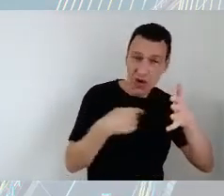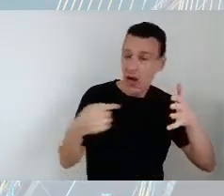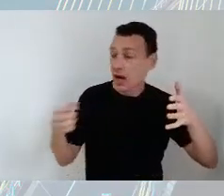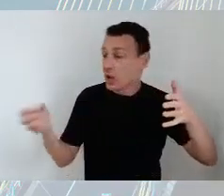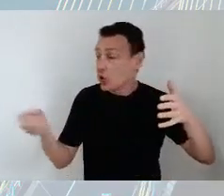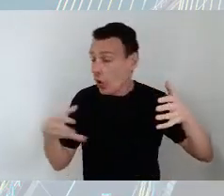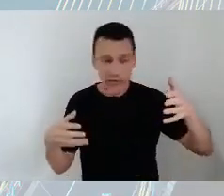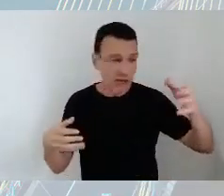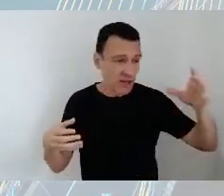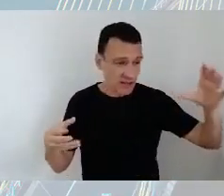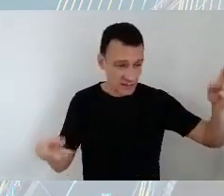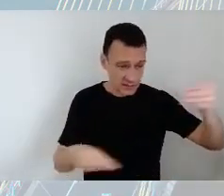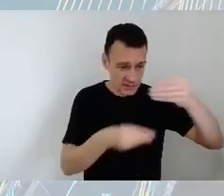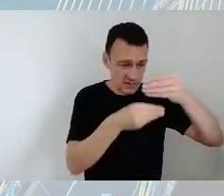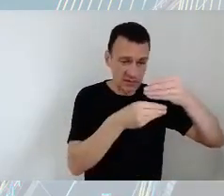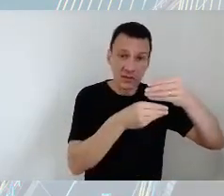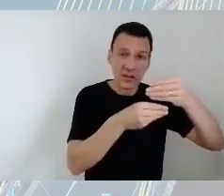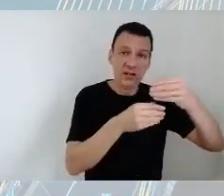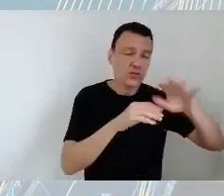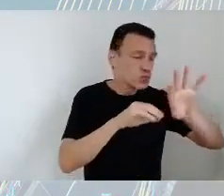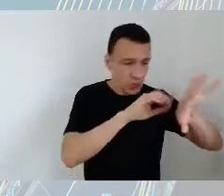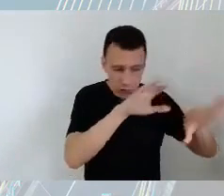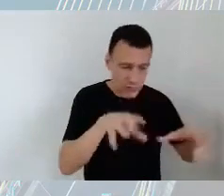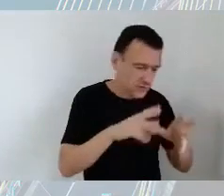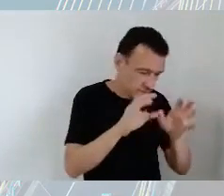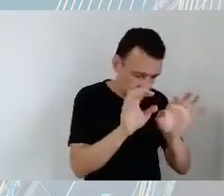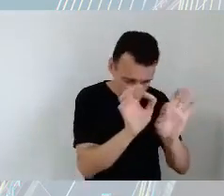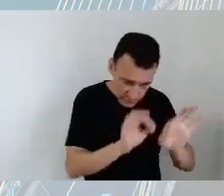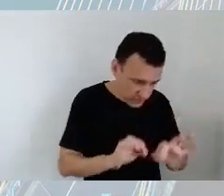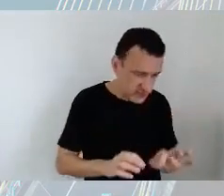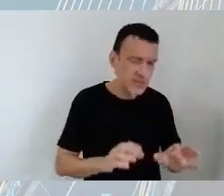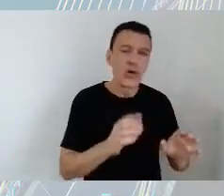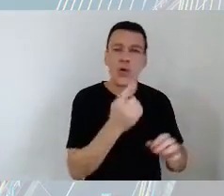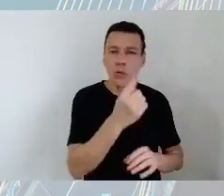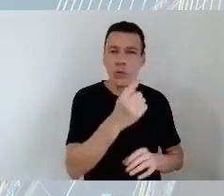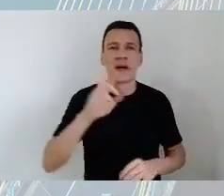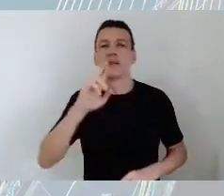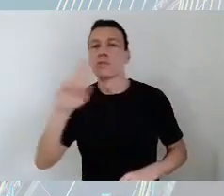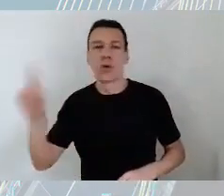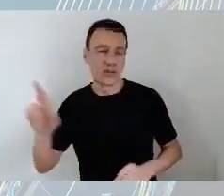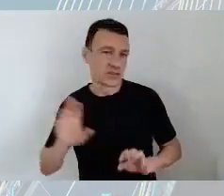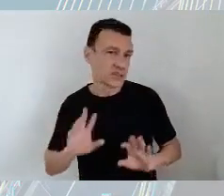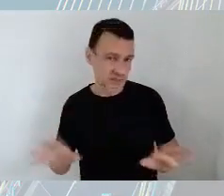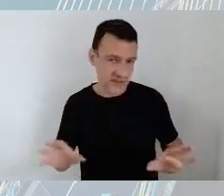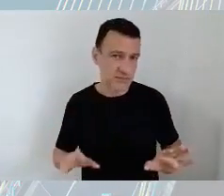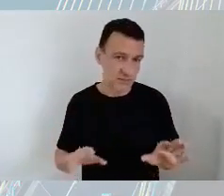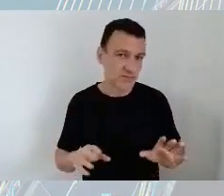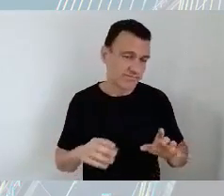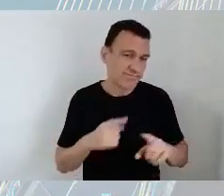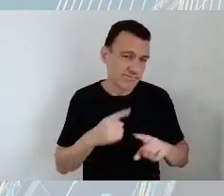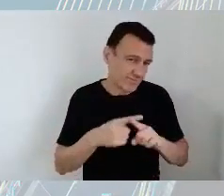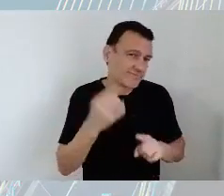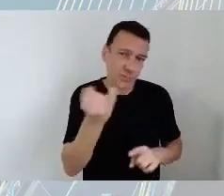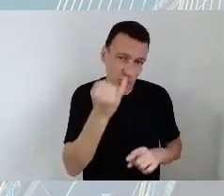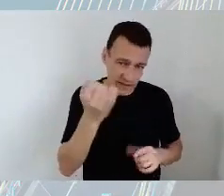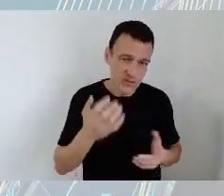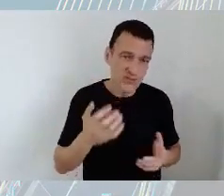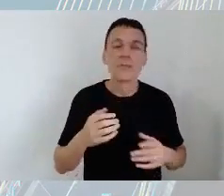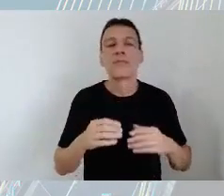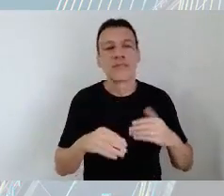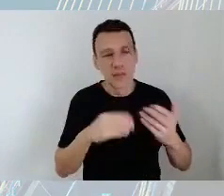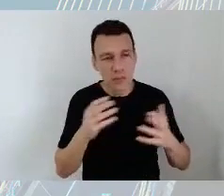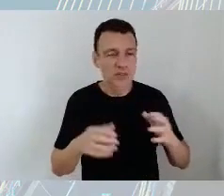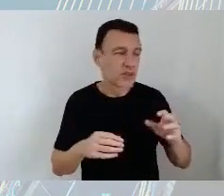ter histórico. E aí esse é o ponto que é mais importante. Tá? E aí, no final, eu faço a resposta do que vier do ChatGPT e volto para a aplicação,